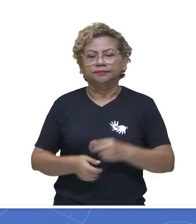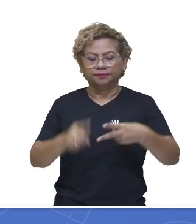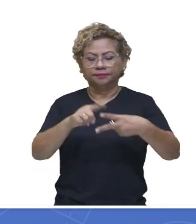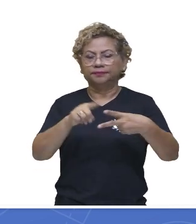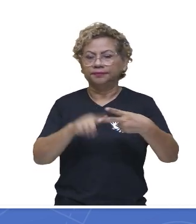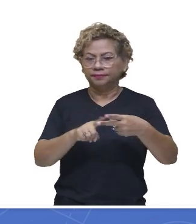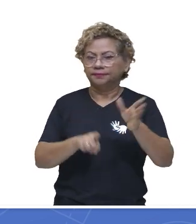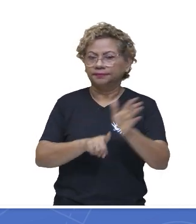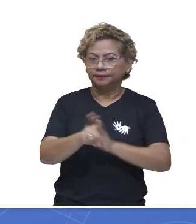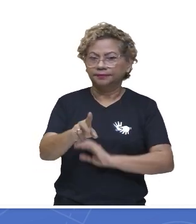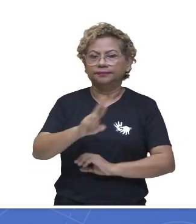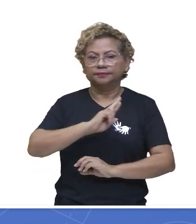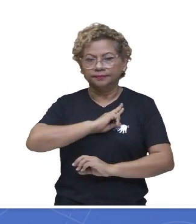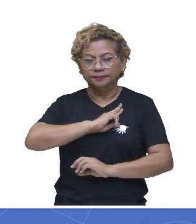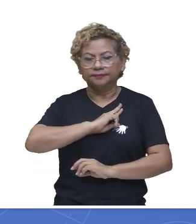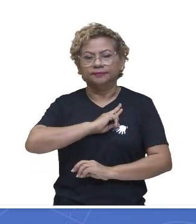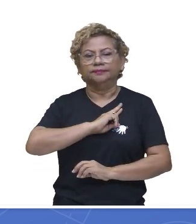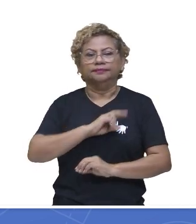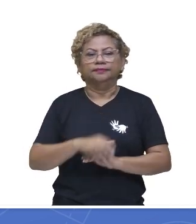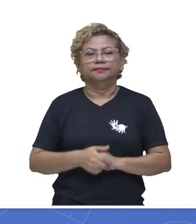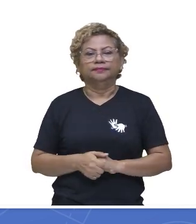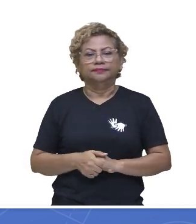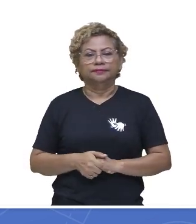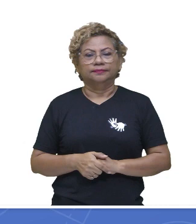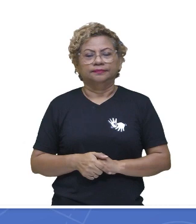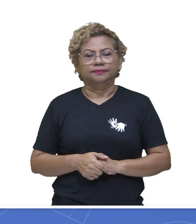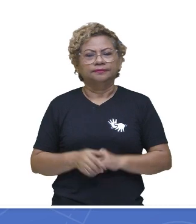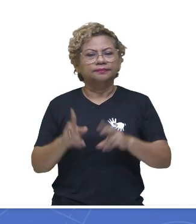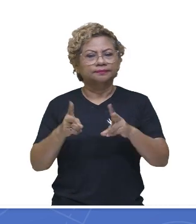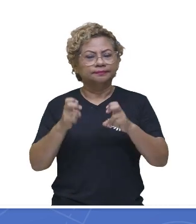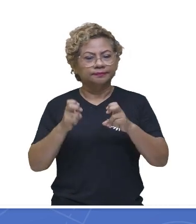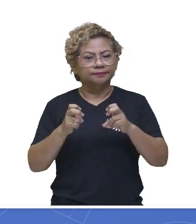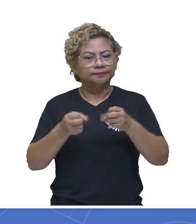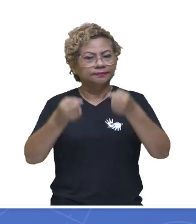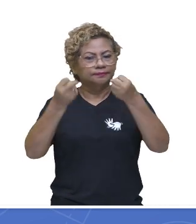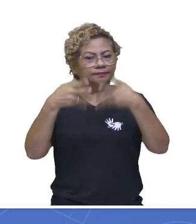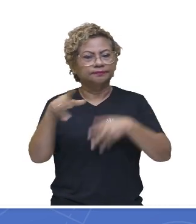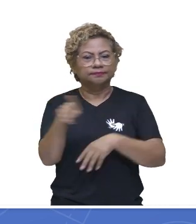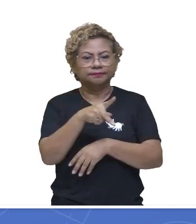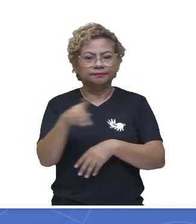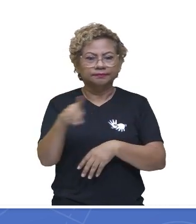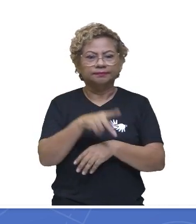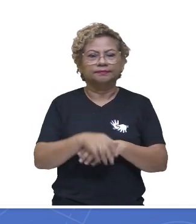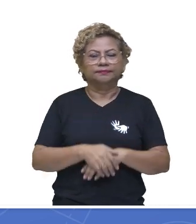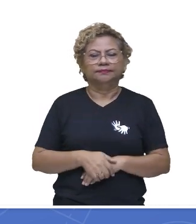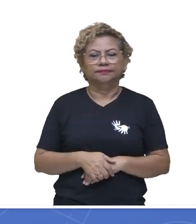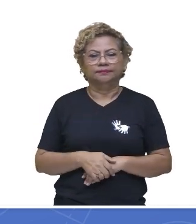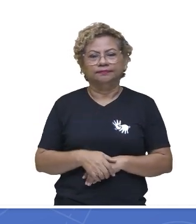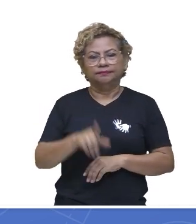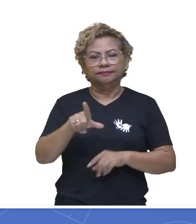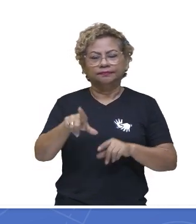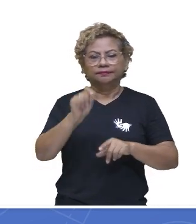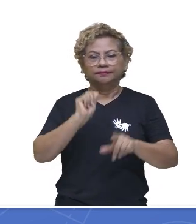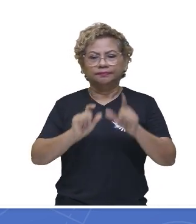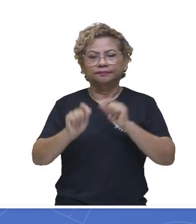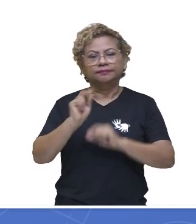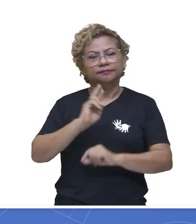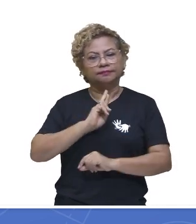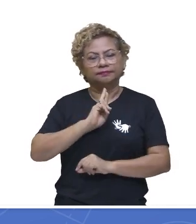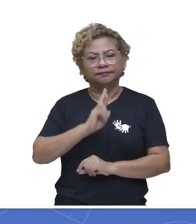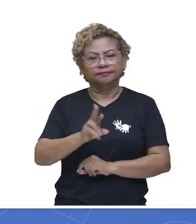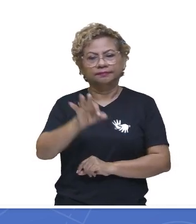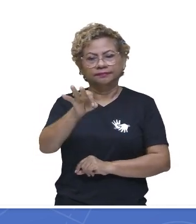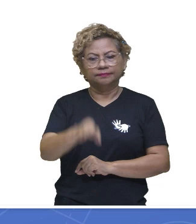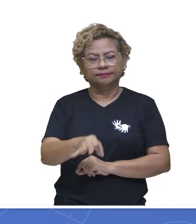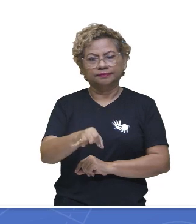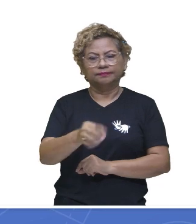Então, tem uma operação aí, M mais N mais P é igual a. Escolha uma dessas alternativas. Vou